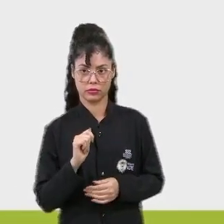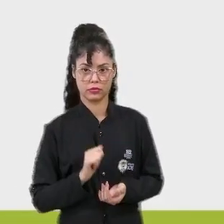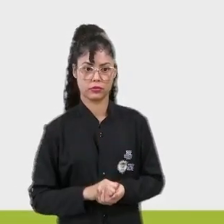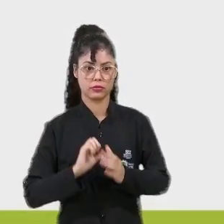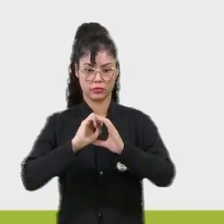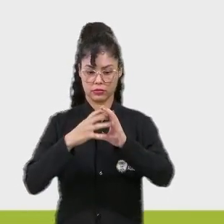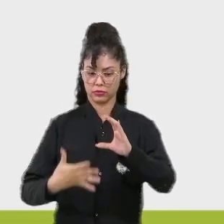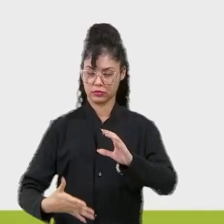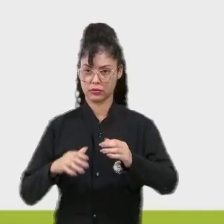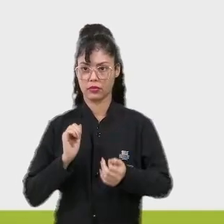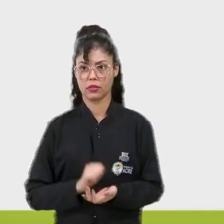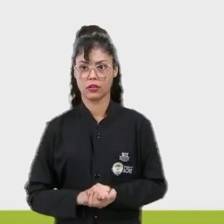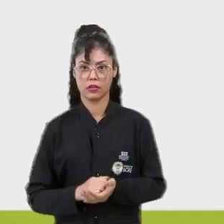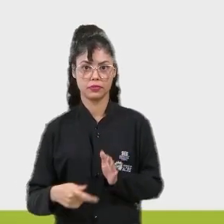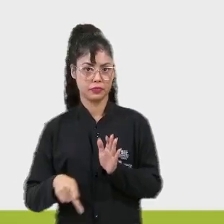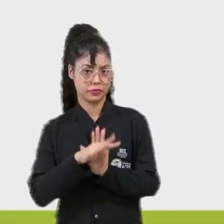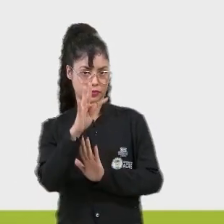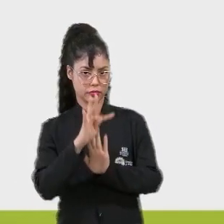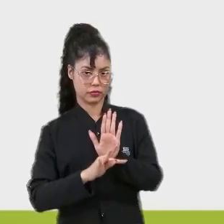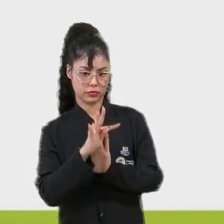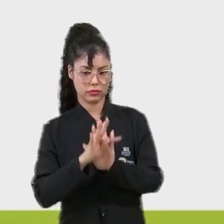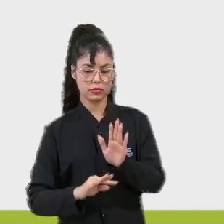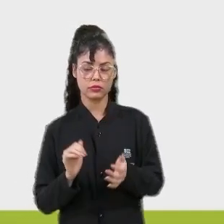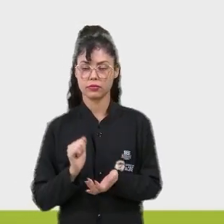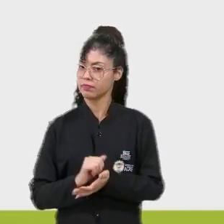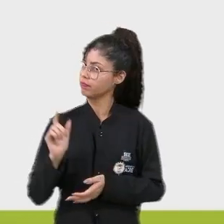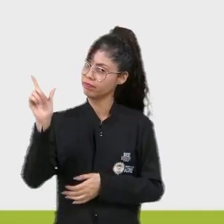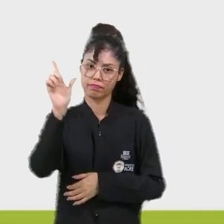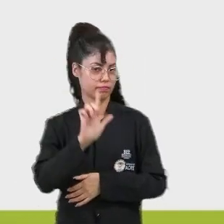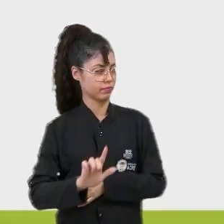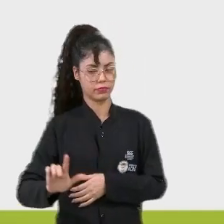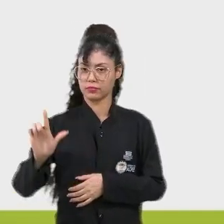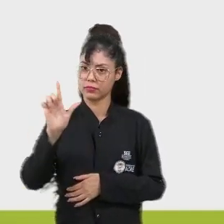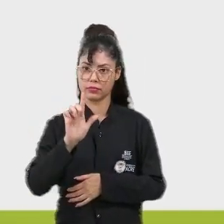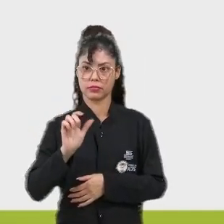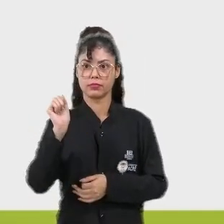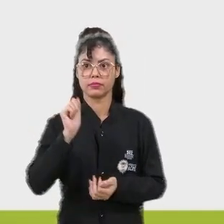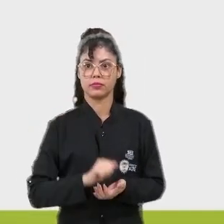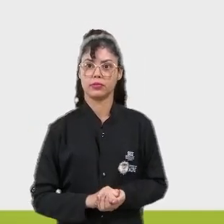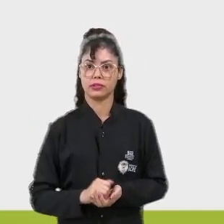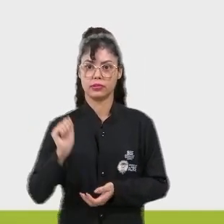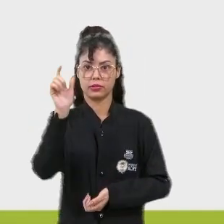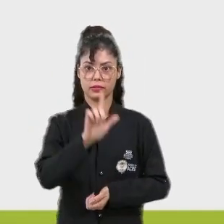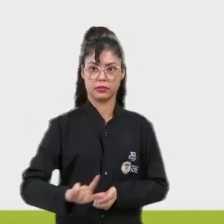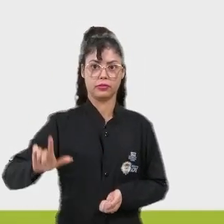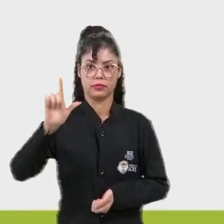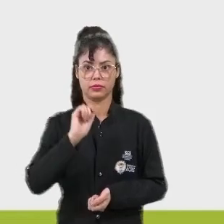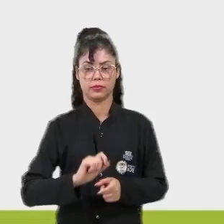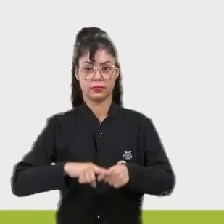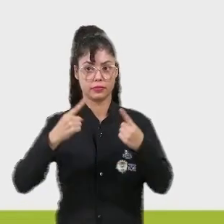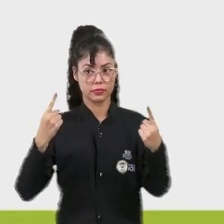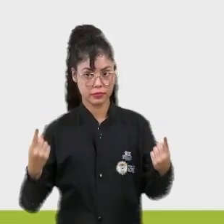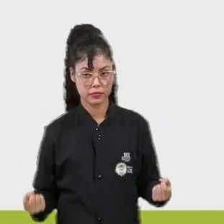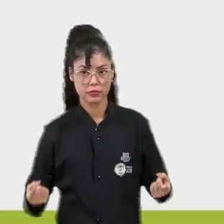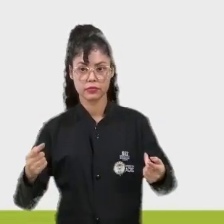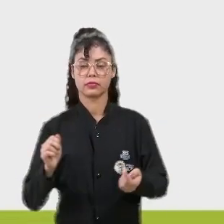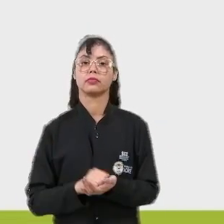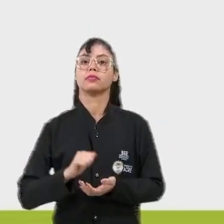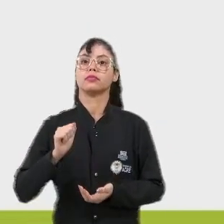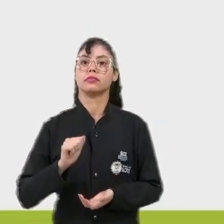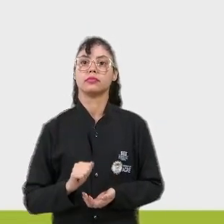uma característica do texto não literário, no texto literário. Embora o